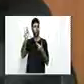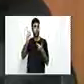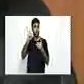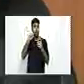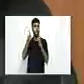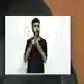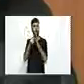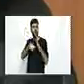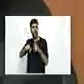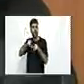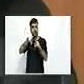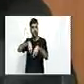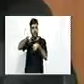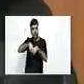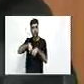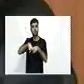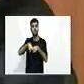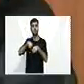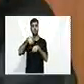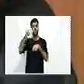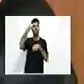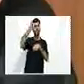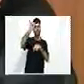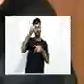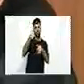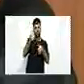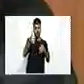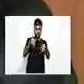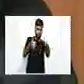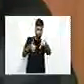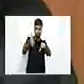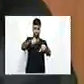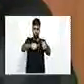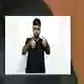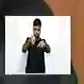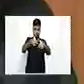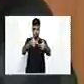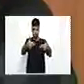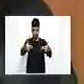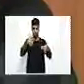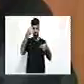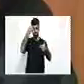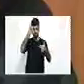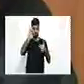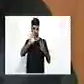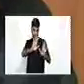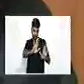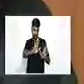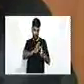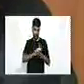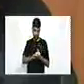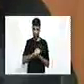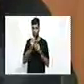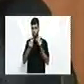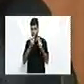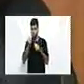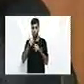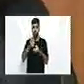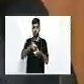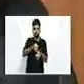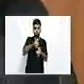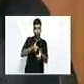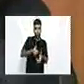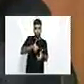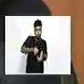agroecologia exatamente para poder colocar o mais distante possível das nossas casas né os agrotóxicos